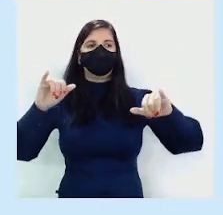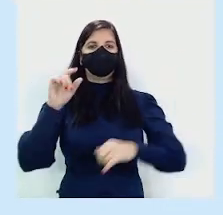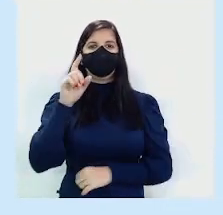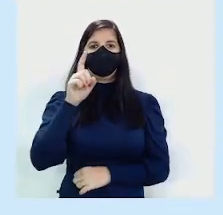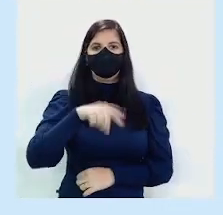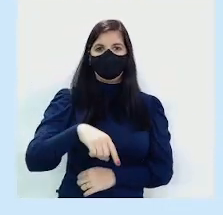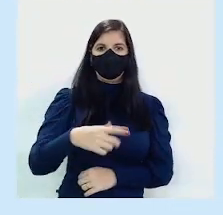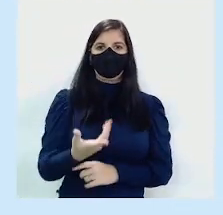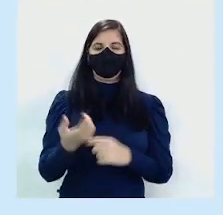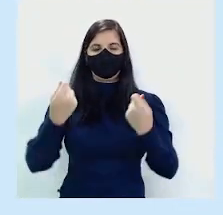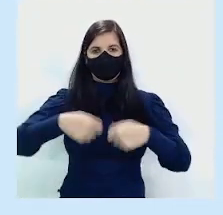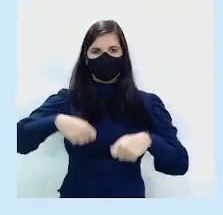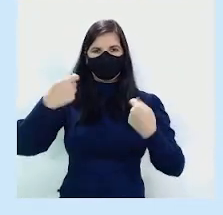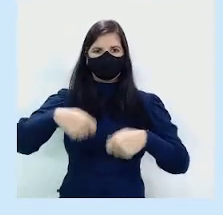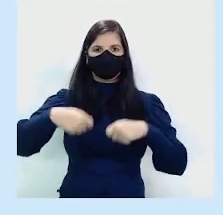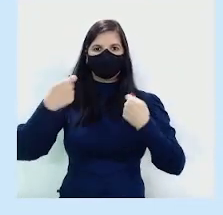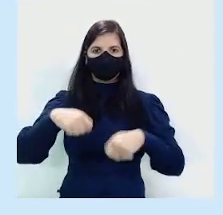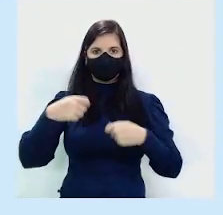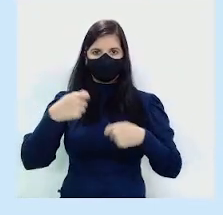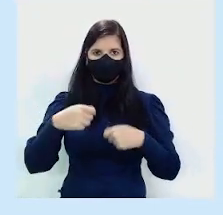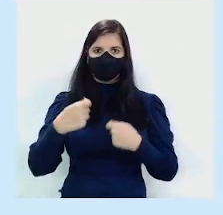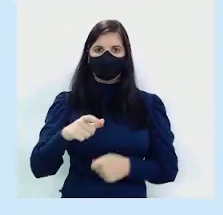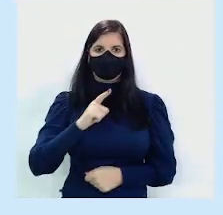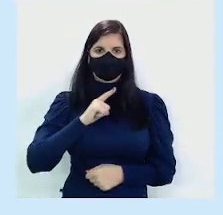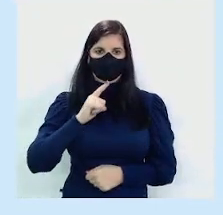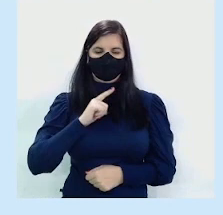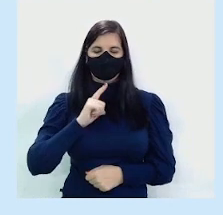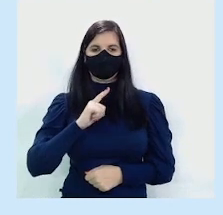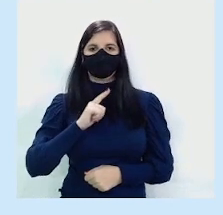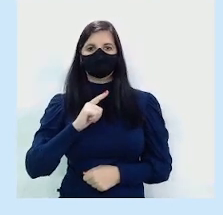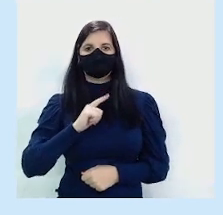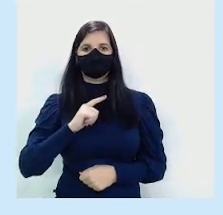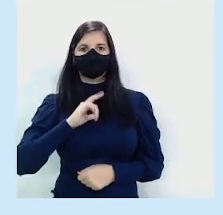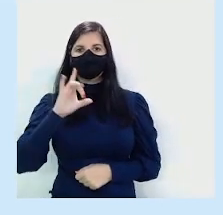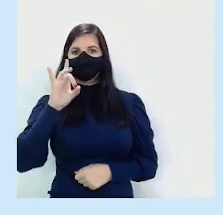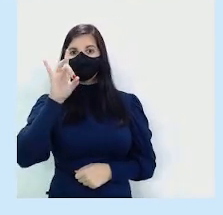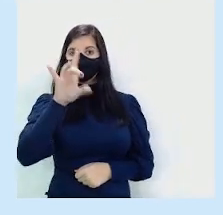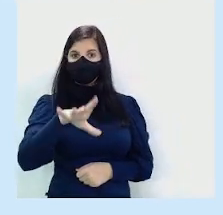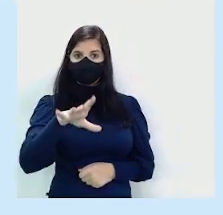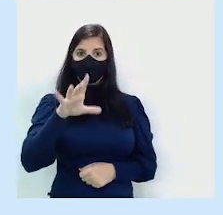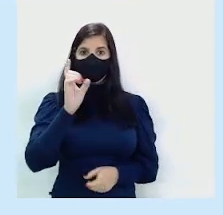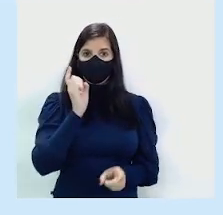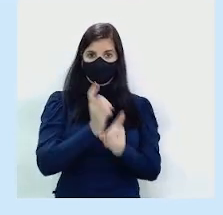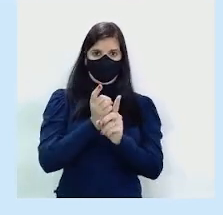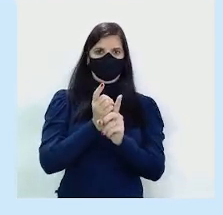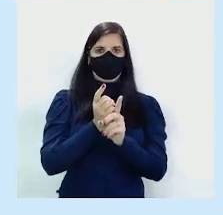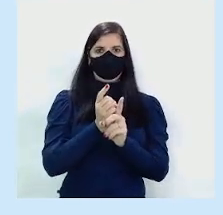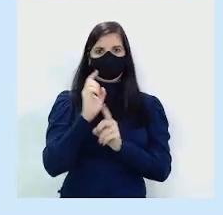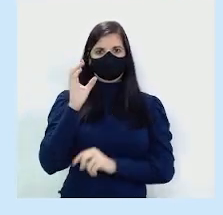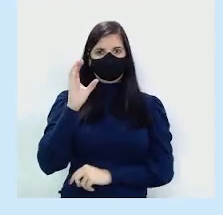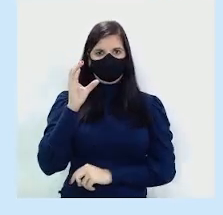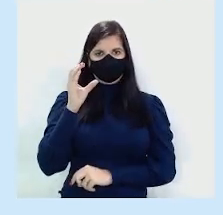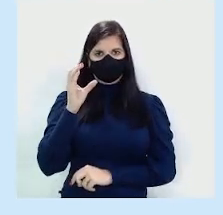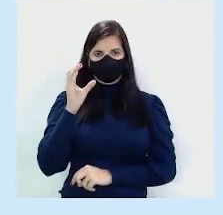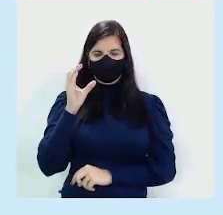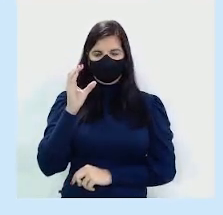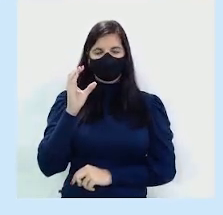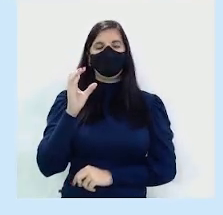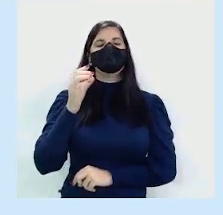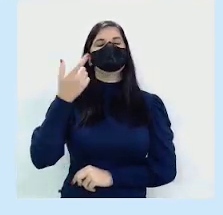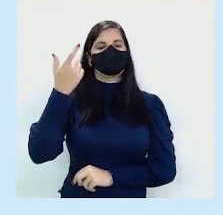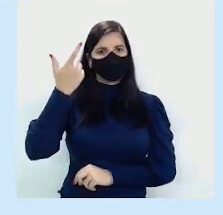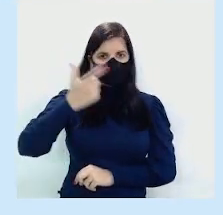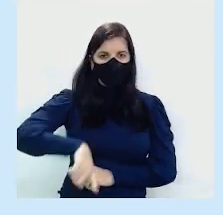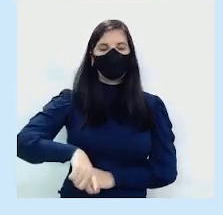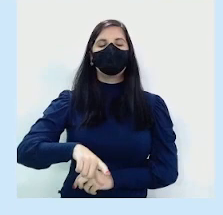vocês, ele precisa conter não só aquilo que foi descoberto pela ciência, pelos